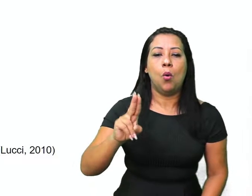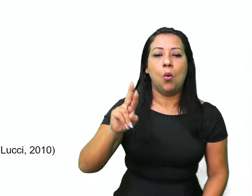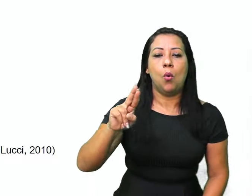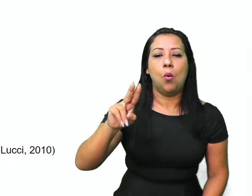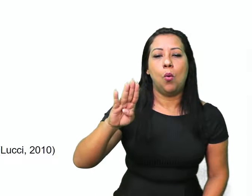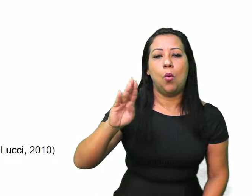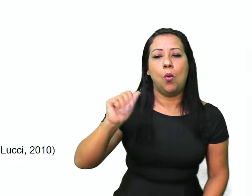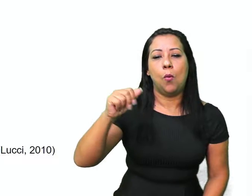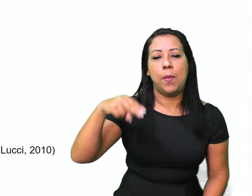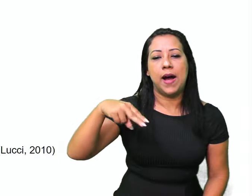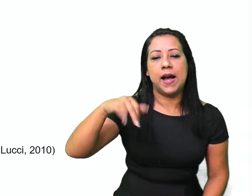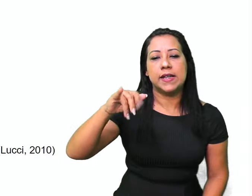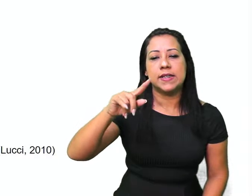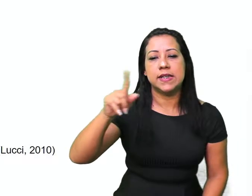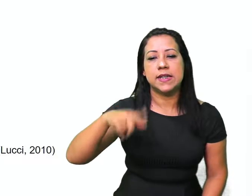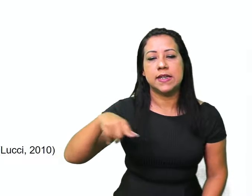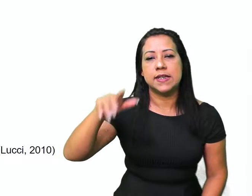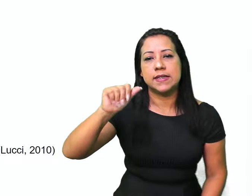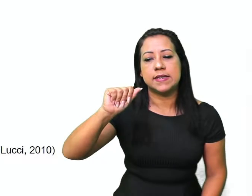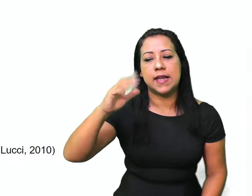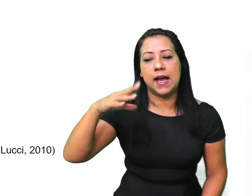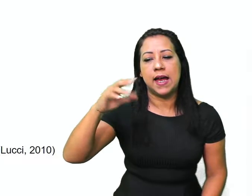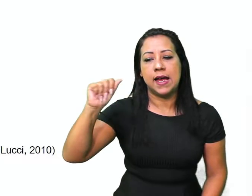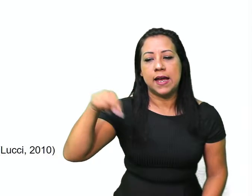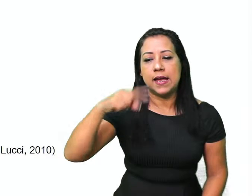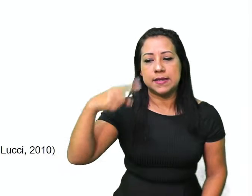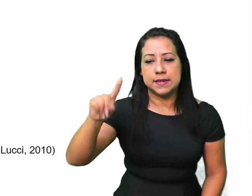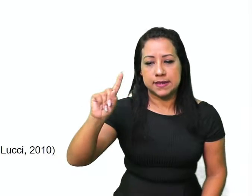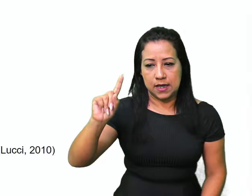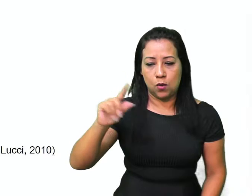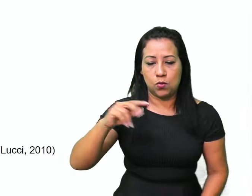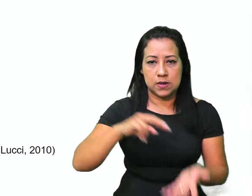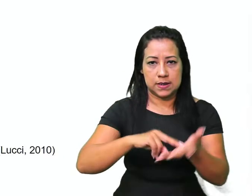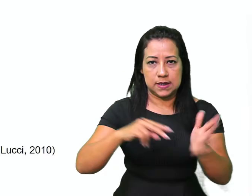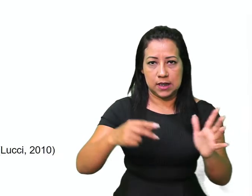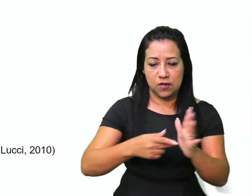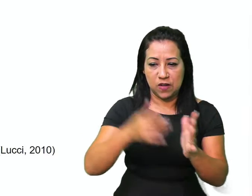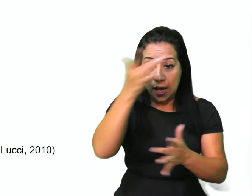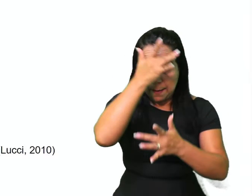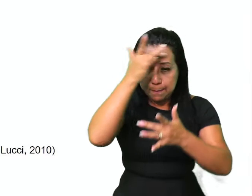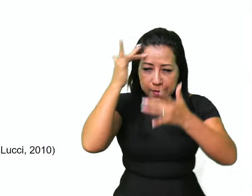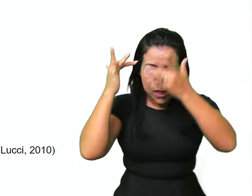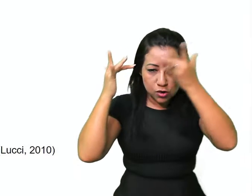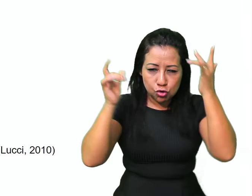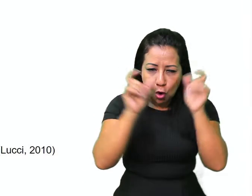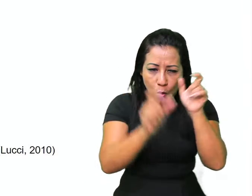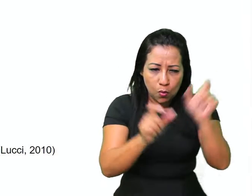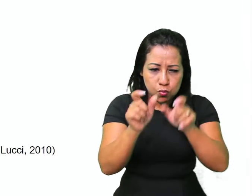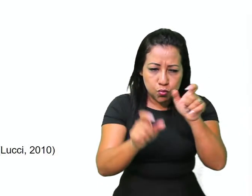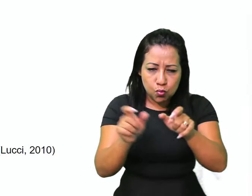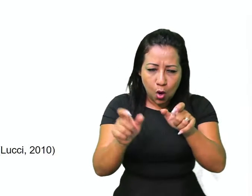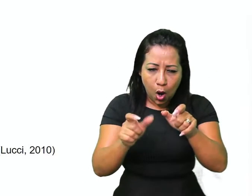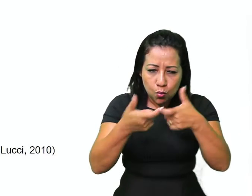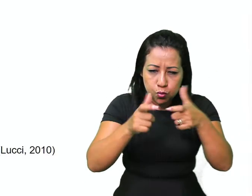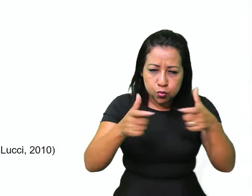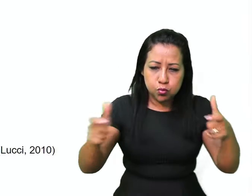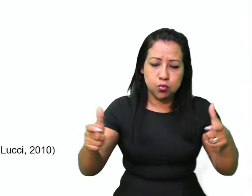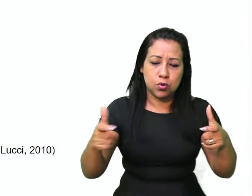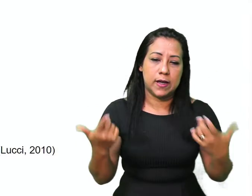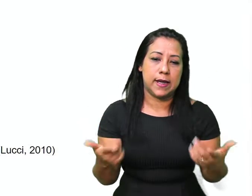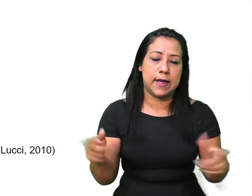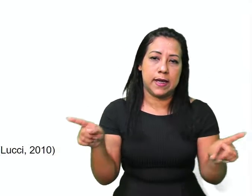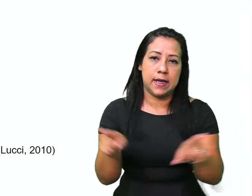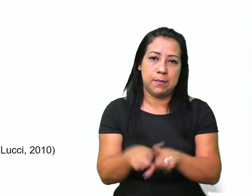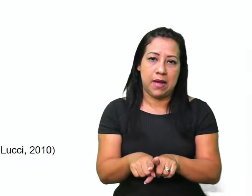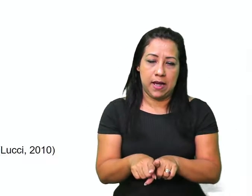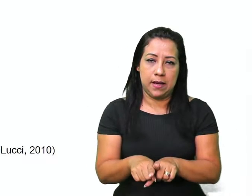cidade, mais o êxodo rural. Êxodo rural. No momento que eu estou deixando o campo